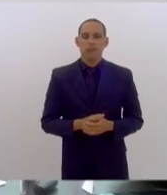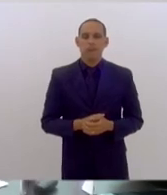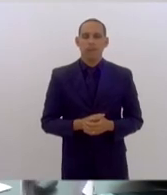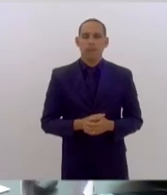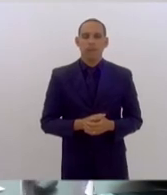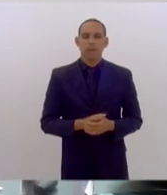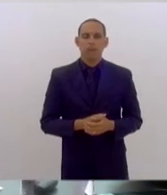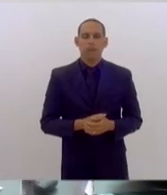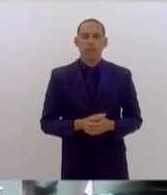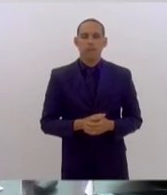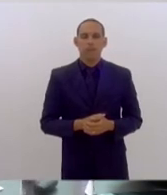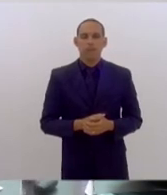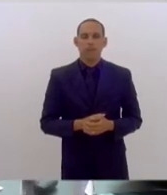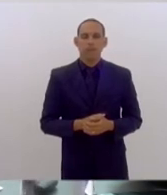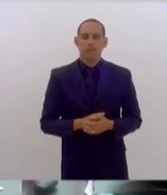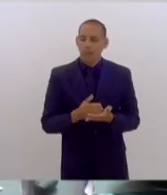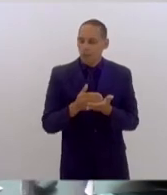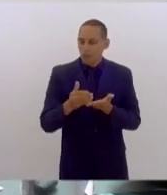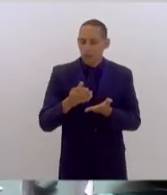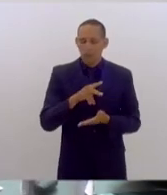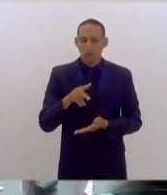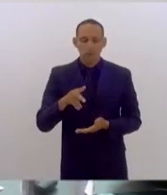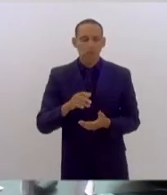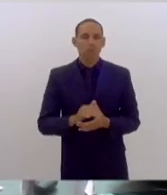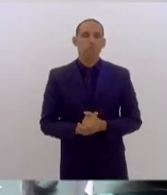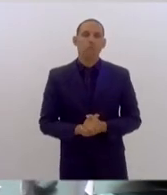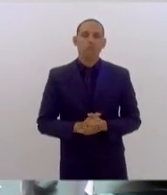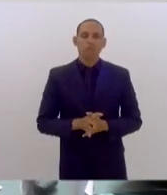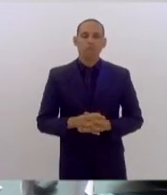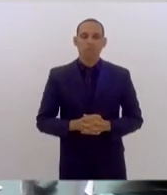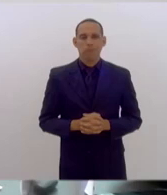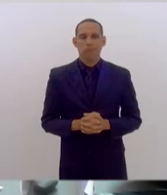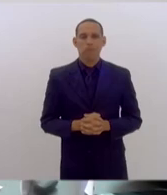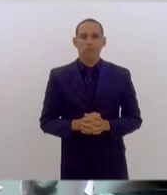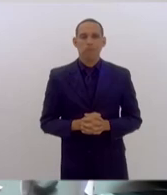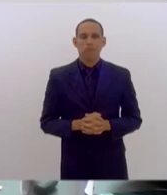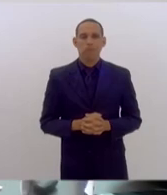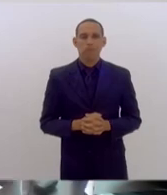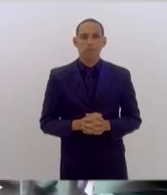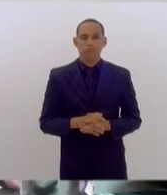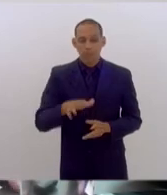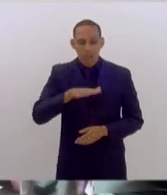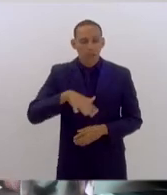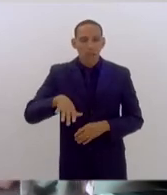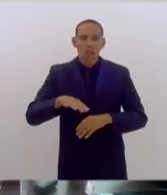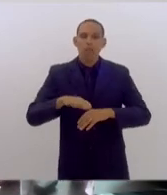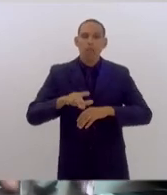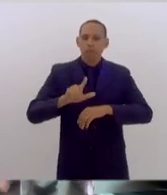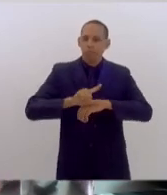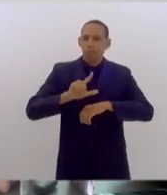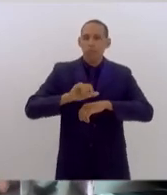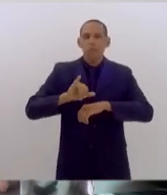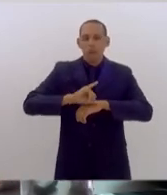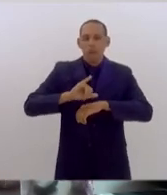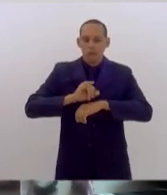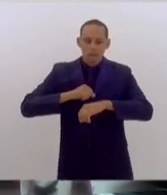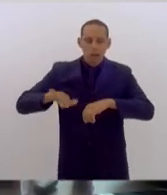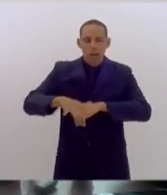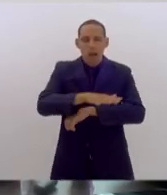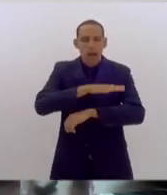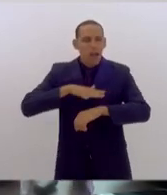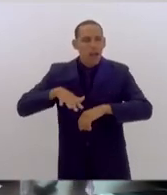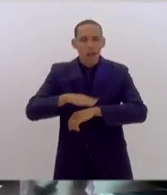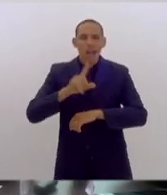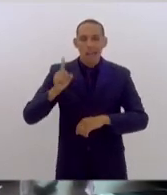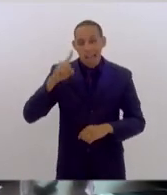o bem do início então foi dentro a região metropolitana do Rio de Janeiro é muito provavelmente é